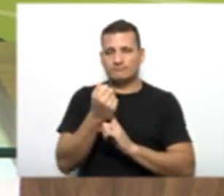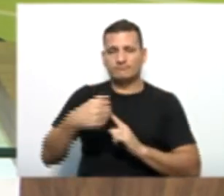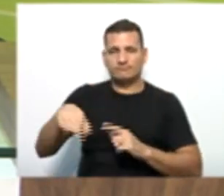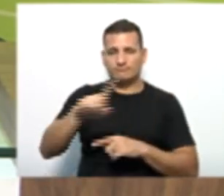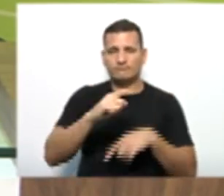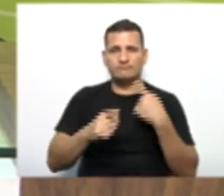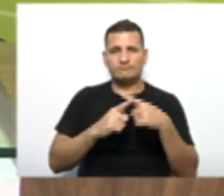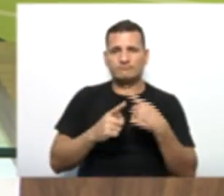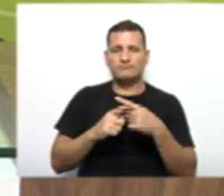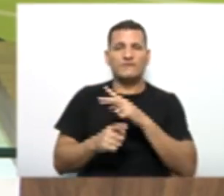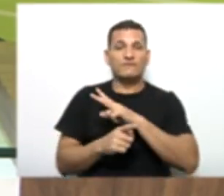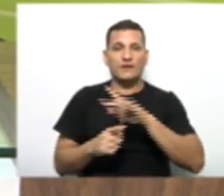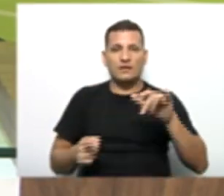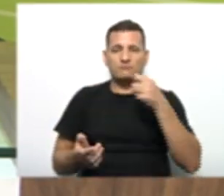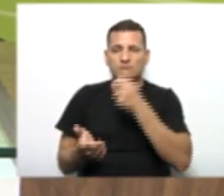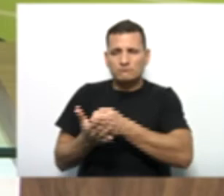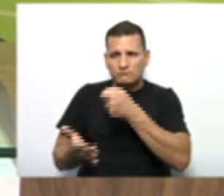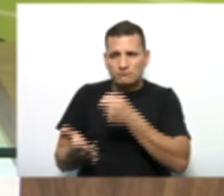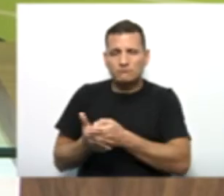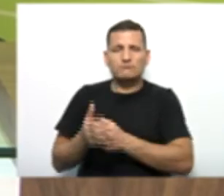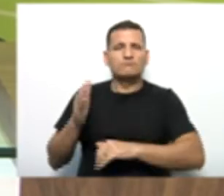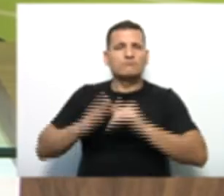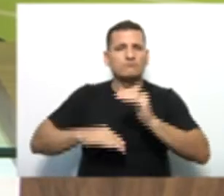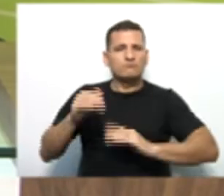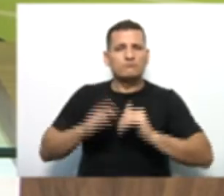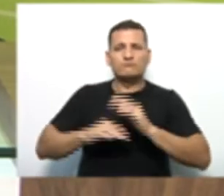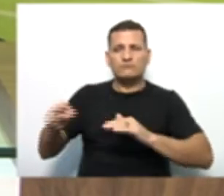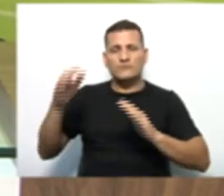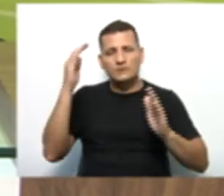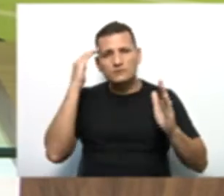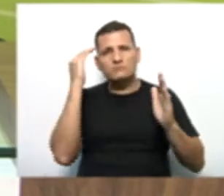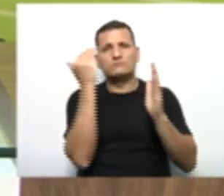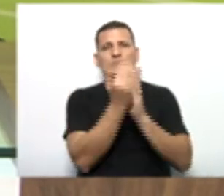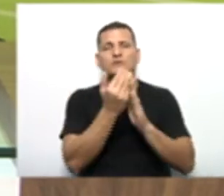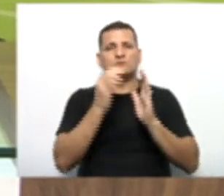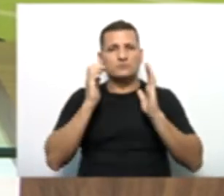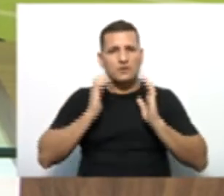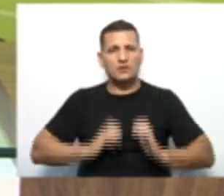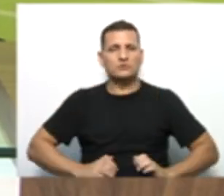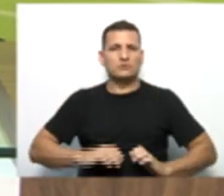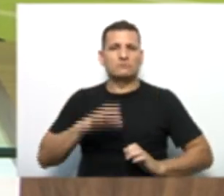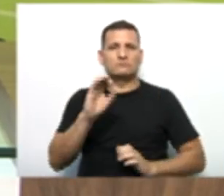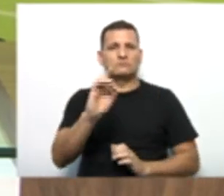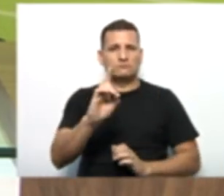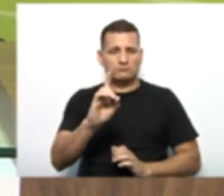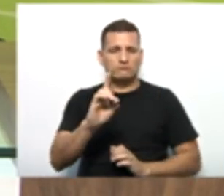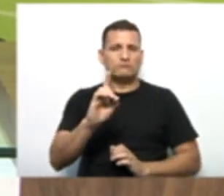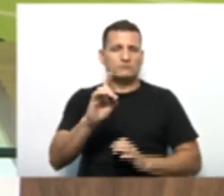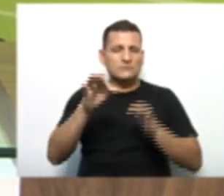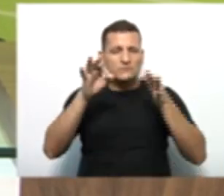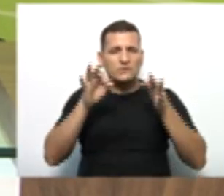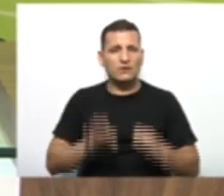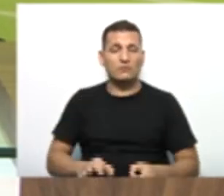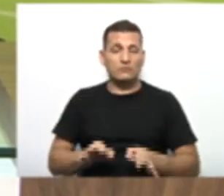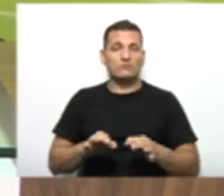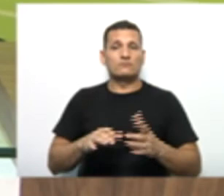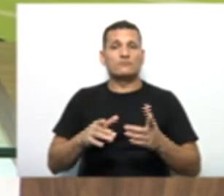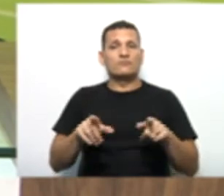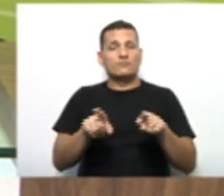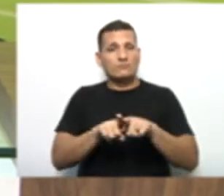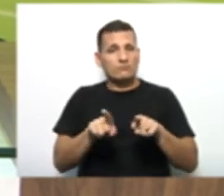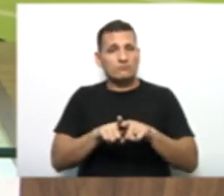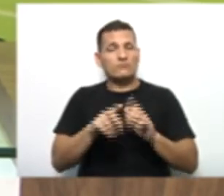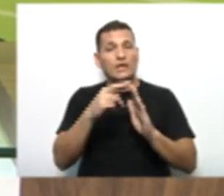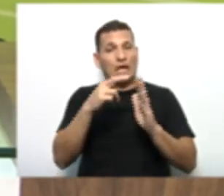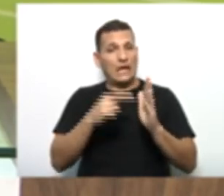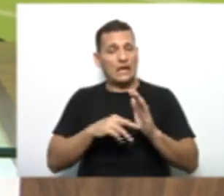ele execute, ele exerce a sua profissão da maneira mais correta possível. E ele vai também, evidentemente, os códigos